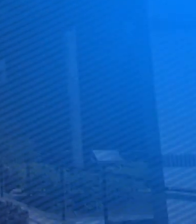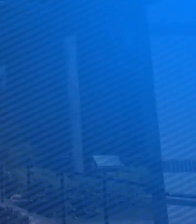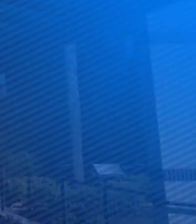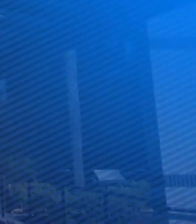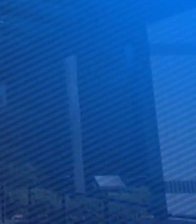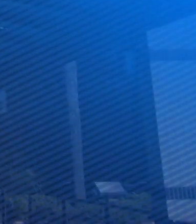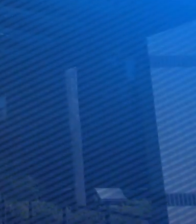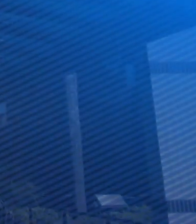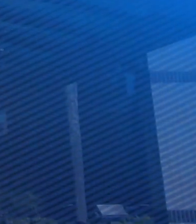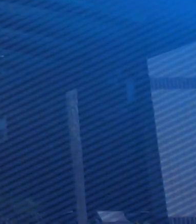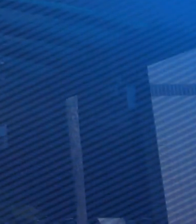Obrigado.